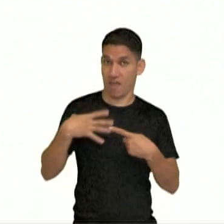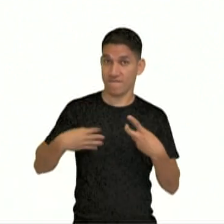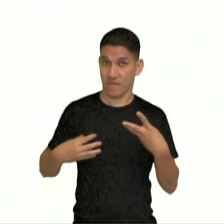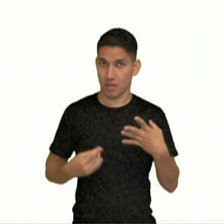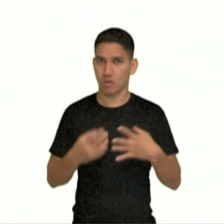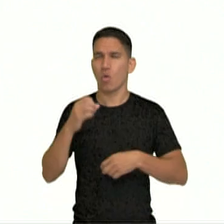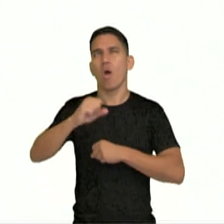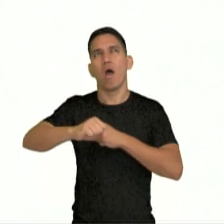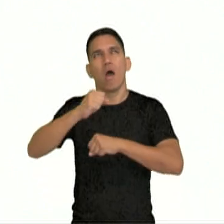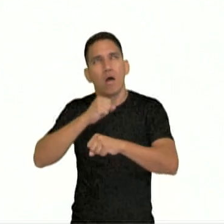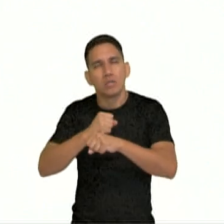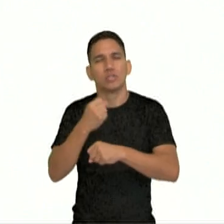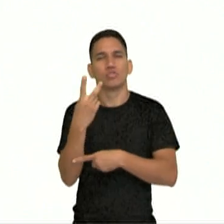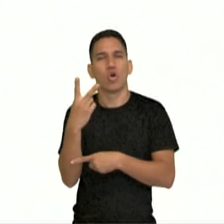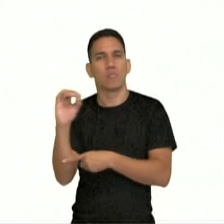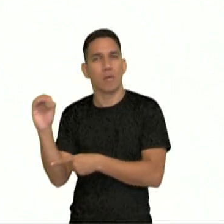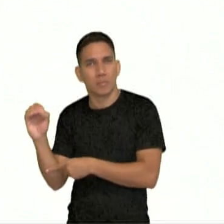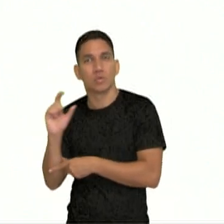nós tínhamos lá